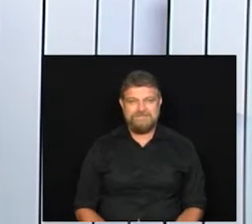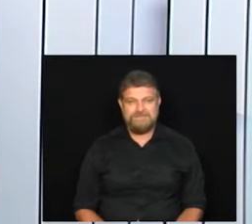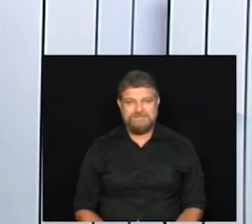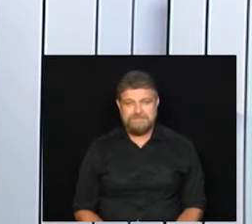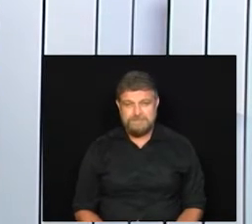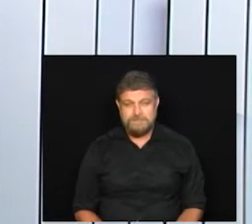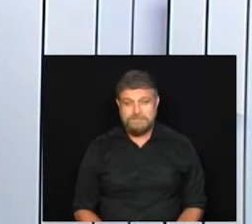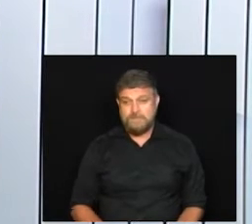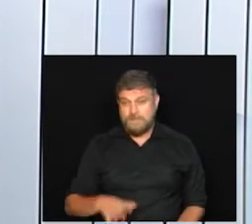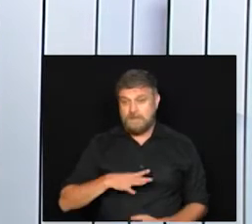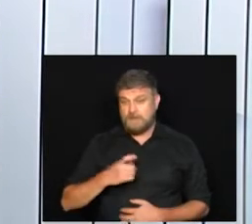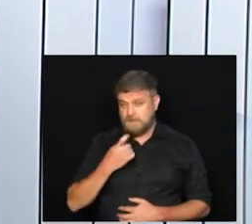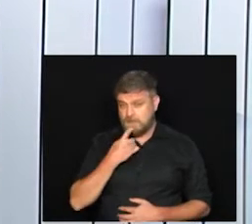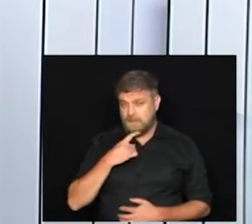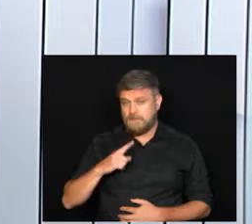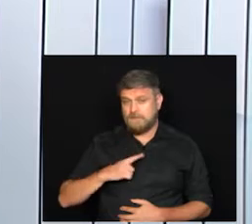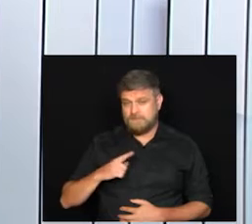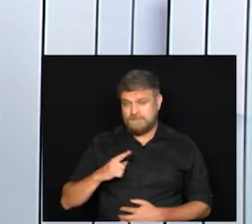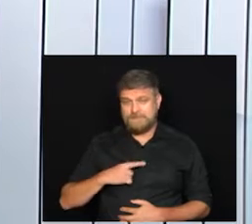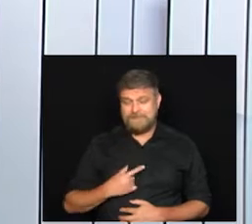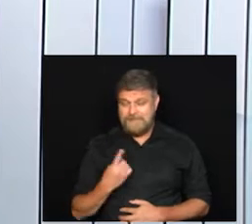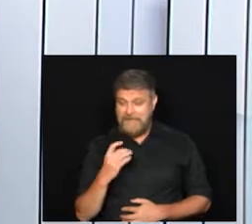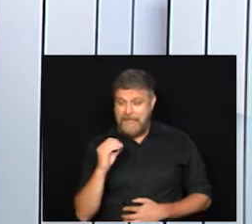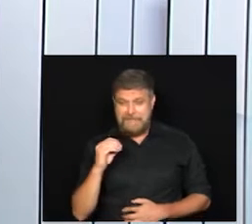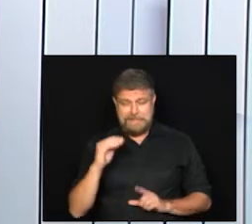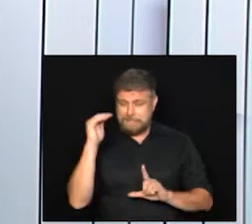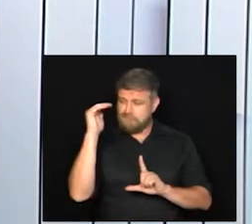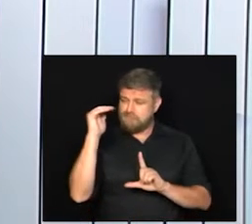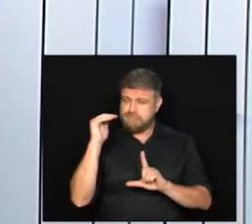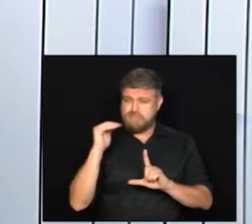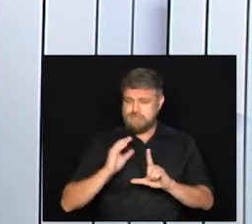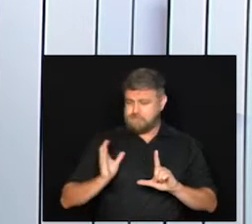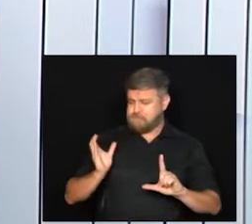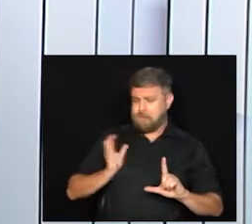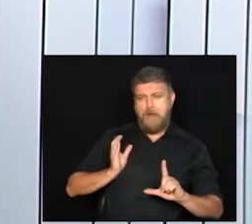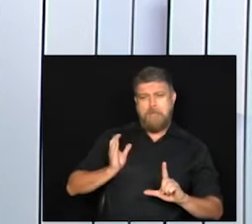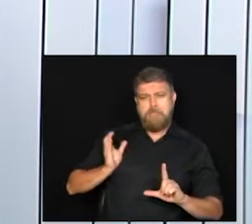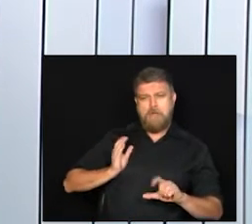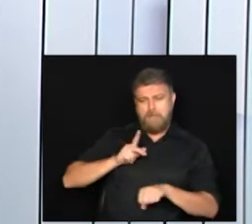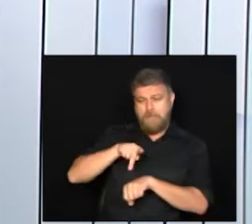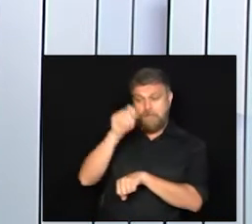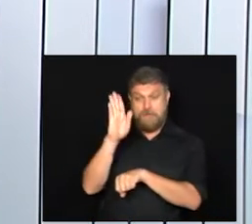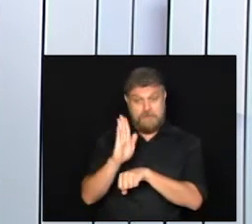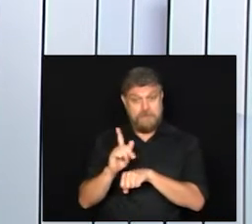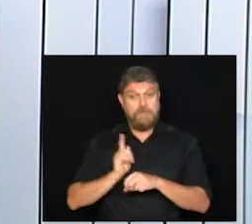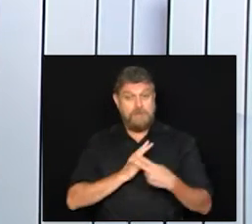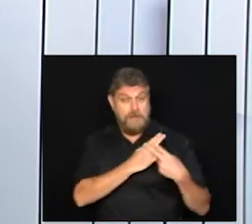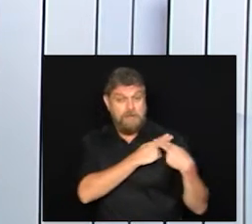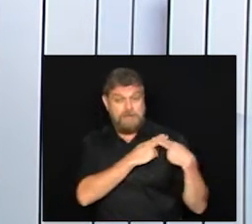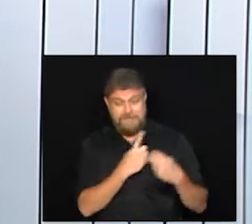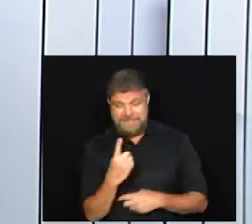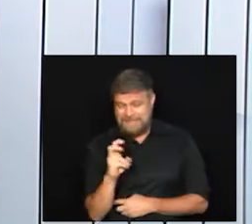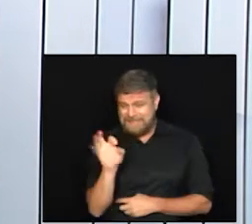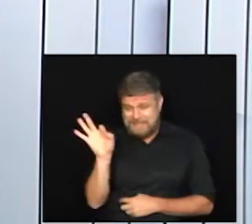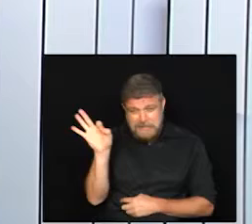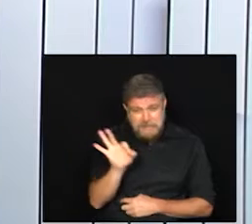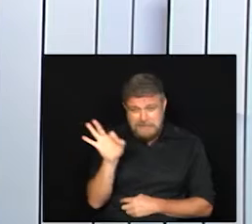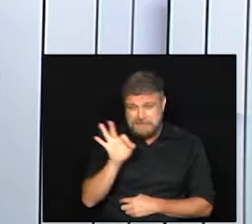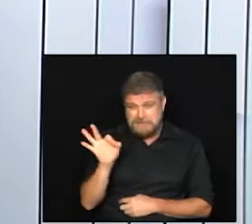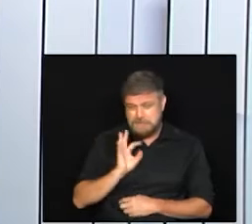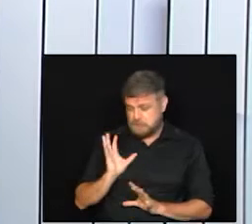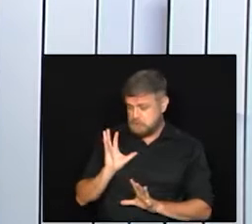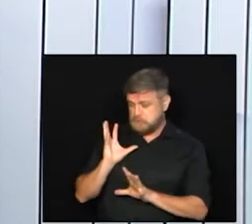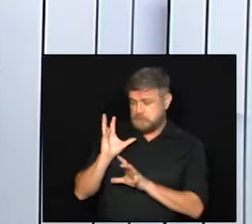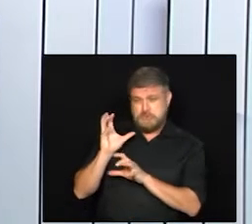A cidade de Campinas está entre as 10 mais ricas do país, é responsável por 15% de